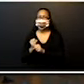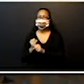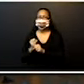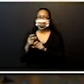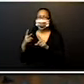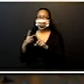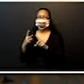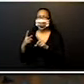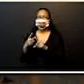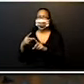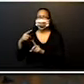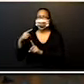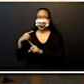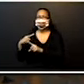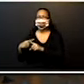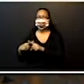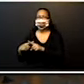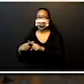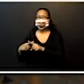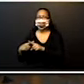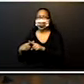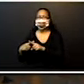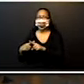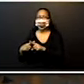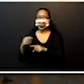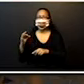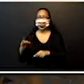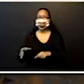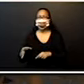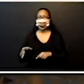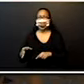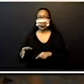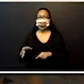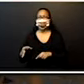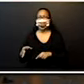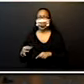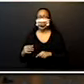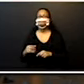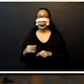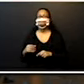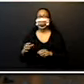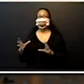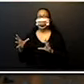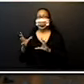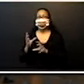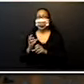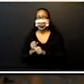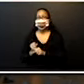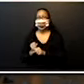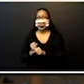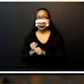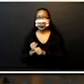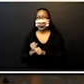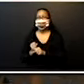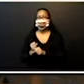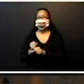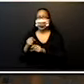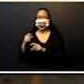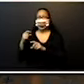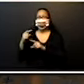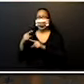na multiplicativa e aditiva. Certo? Primeiro, só no mais. Segundo, no vezes e no